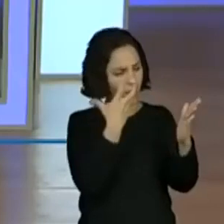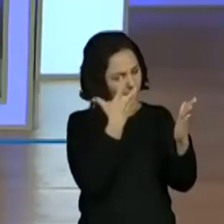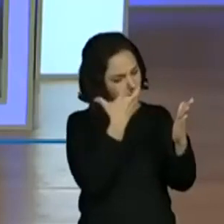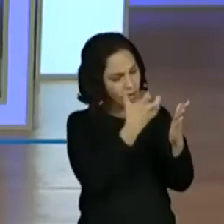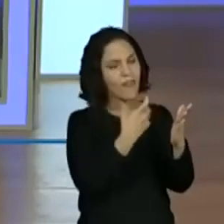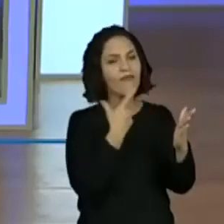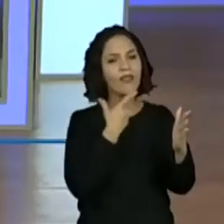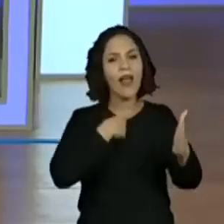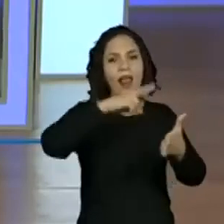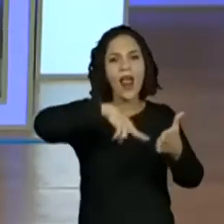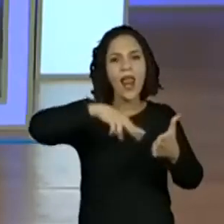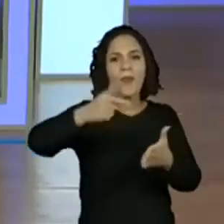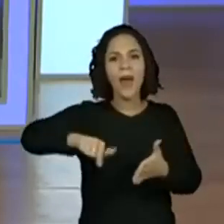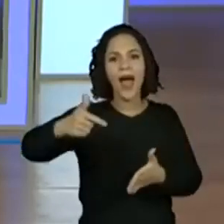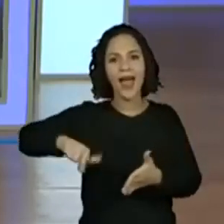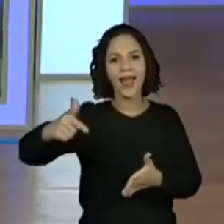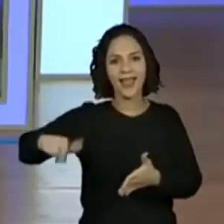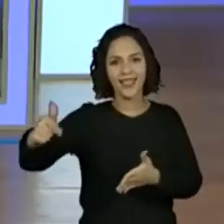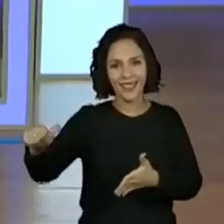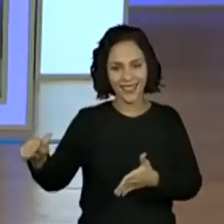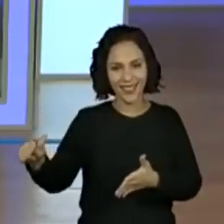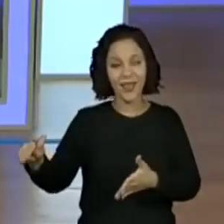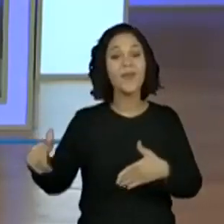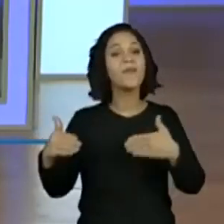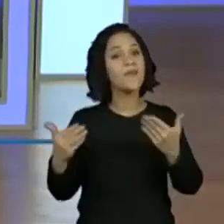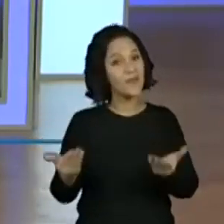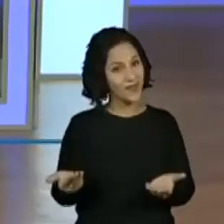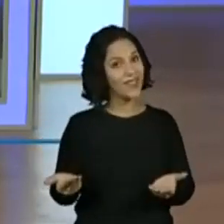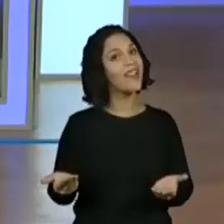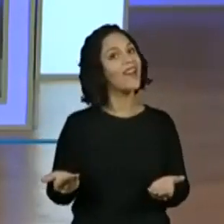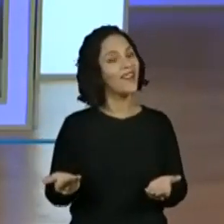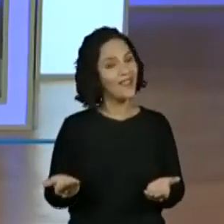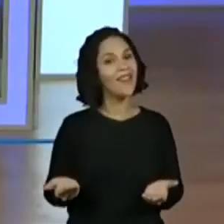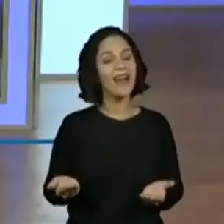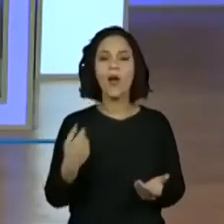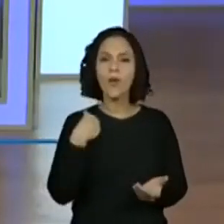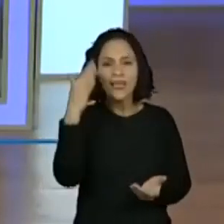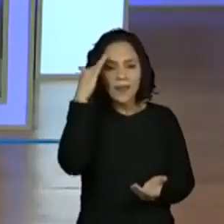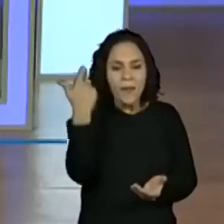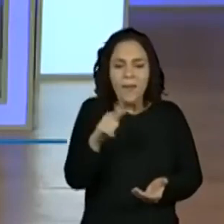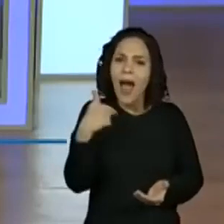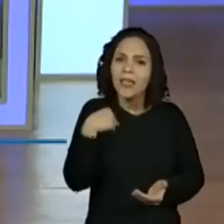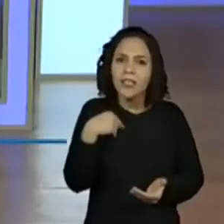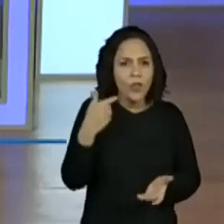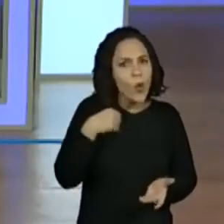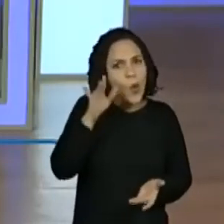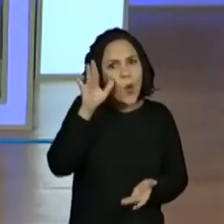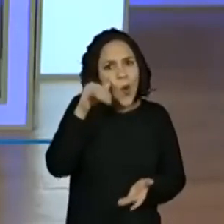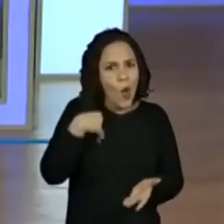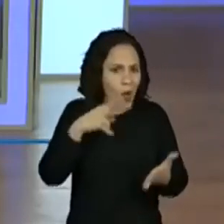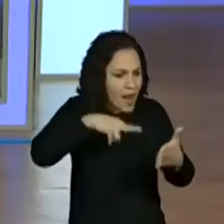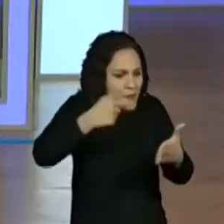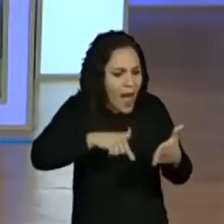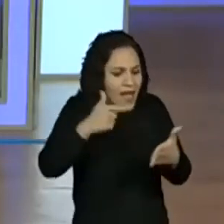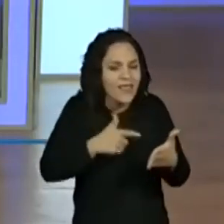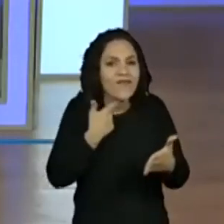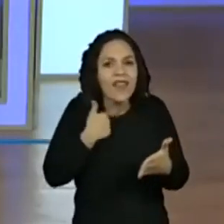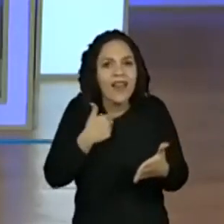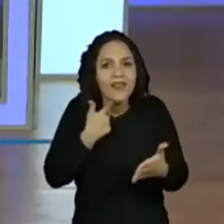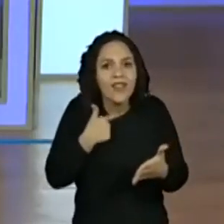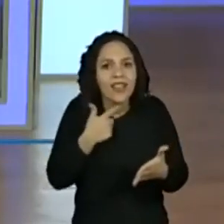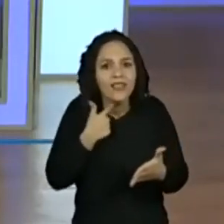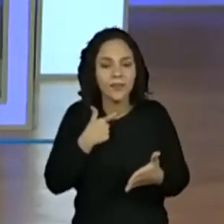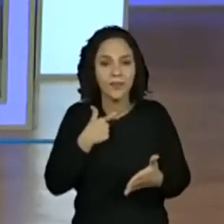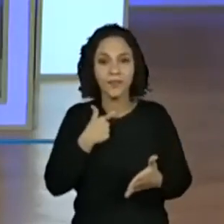que a gente leu, né? Sim, dá vontade de continuar lendo. Sim, a gente quer saber mais sobre o que está acontecendo. Isso mesmo.